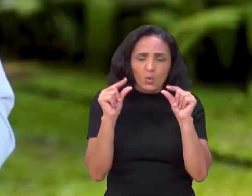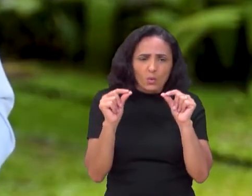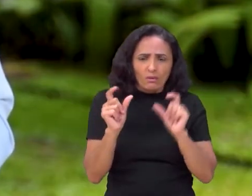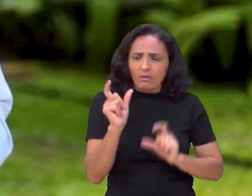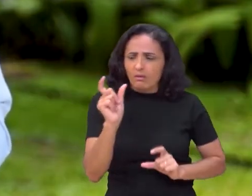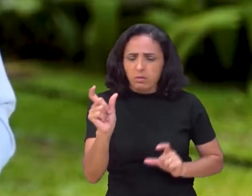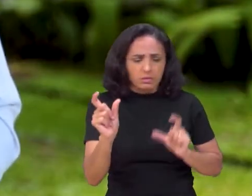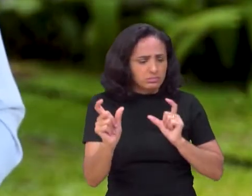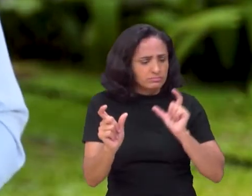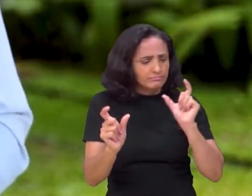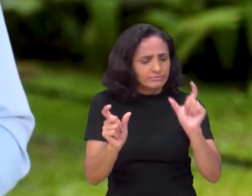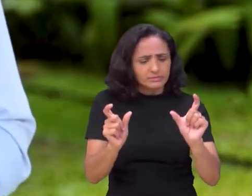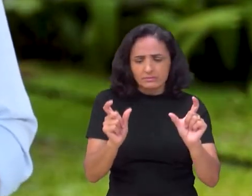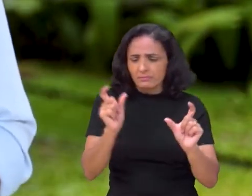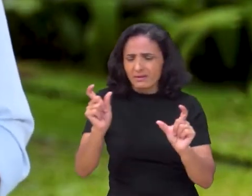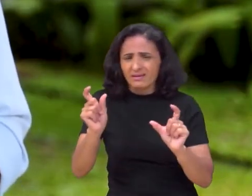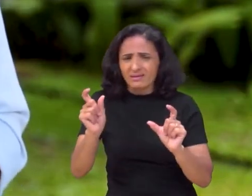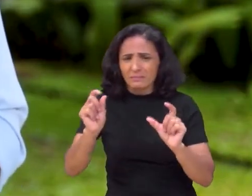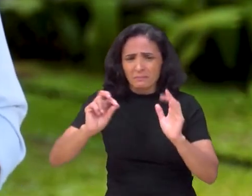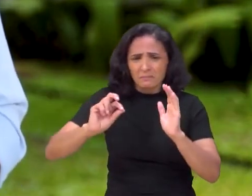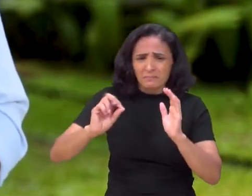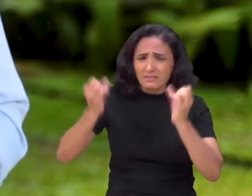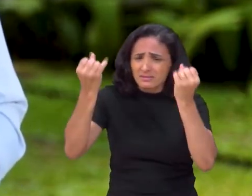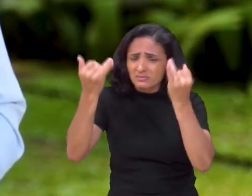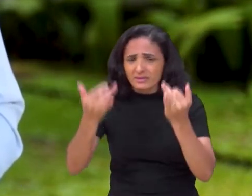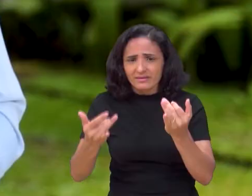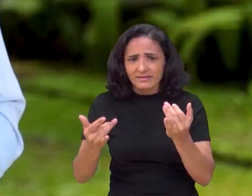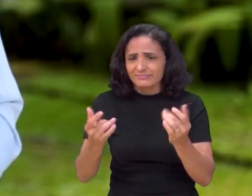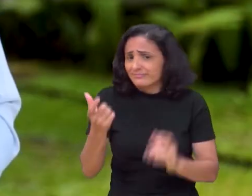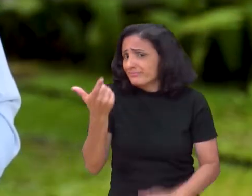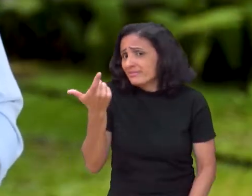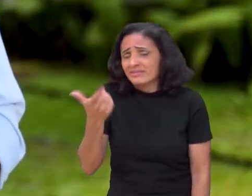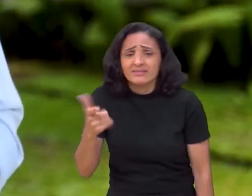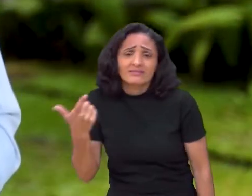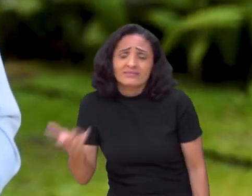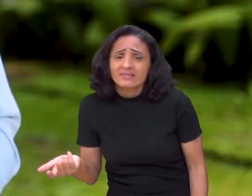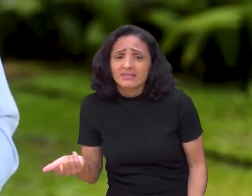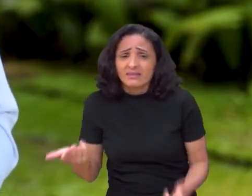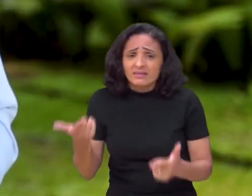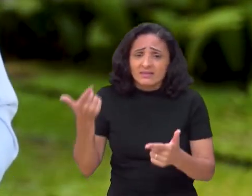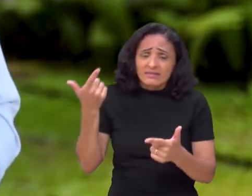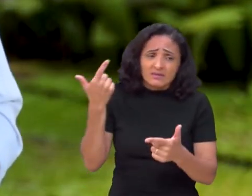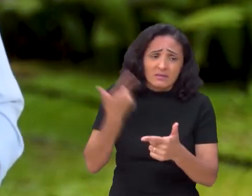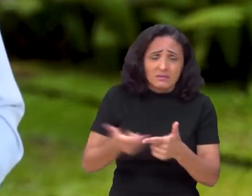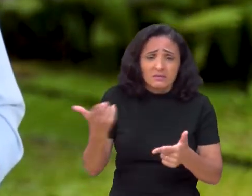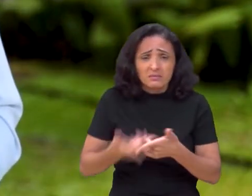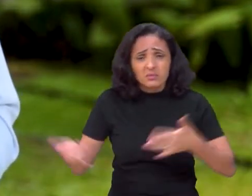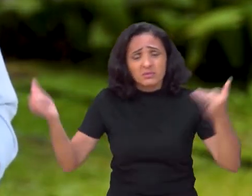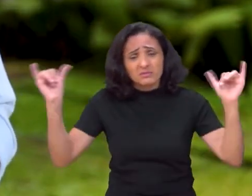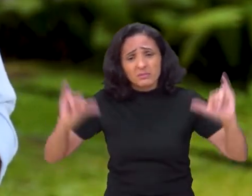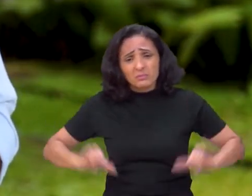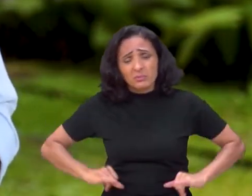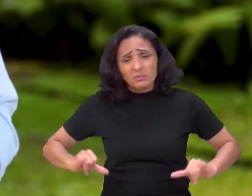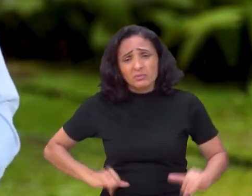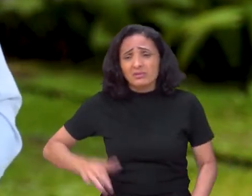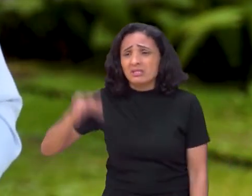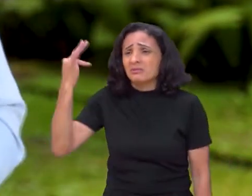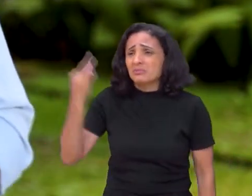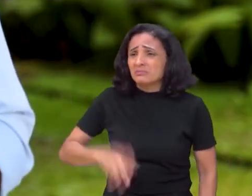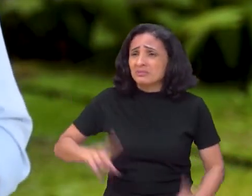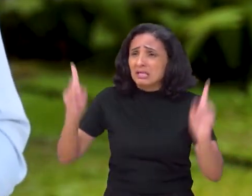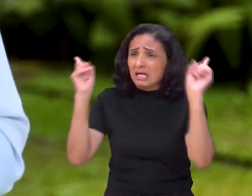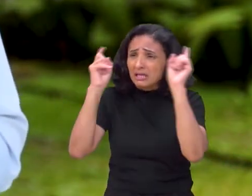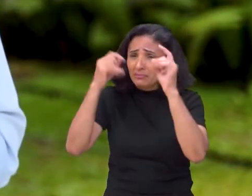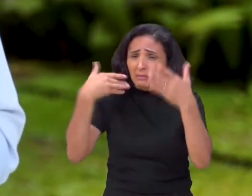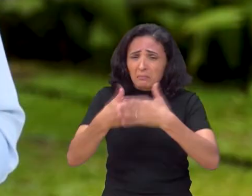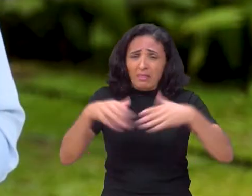tanta dificuldade, para tanta provação, para tantas lutas, para tantas dores. Vivemos dias difíceis,